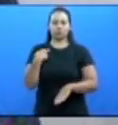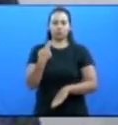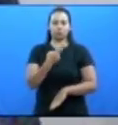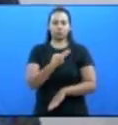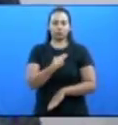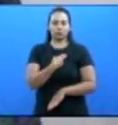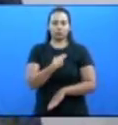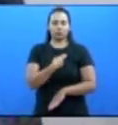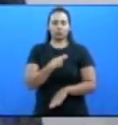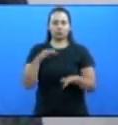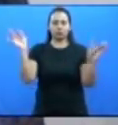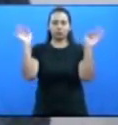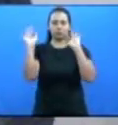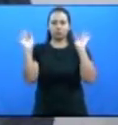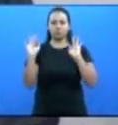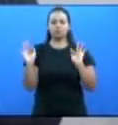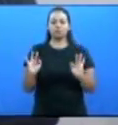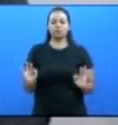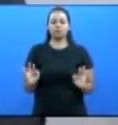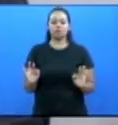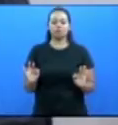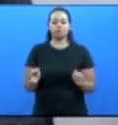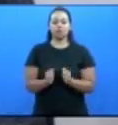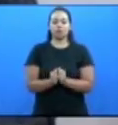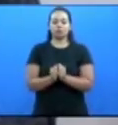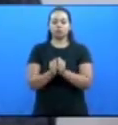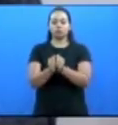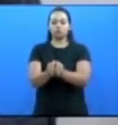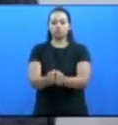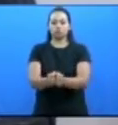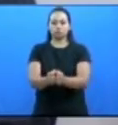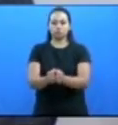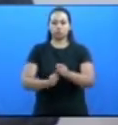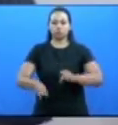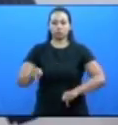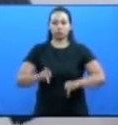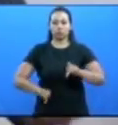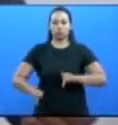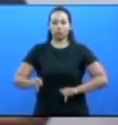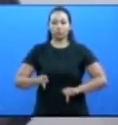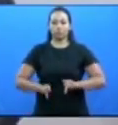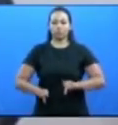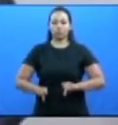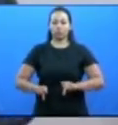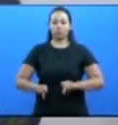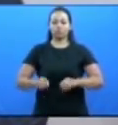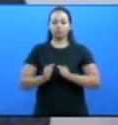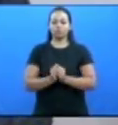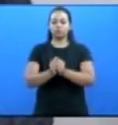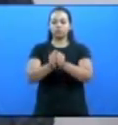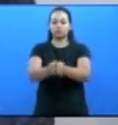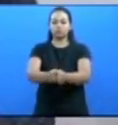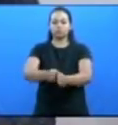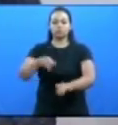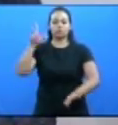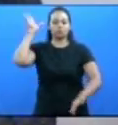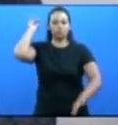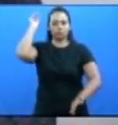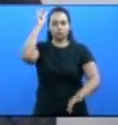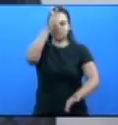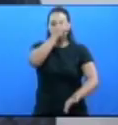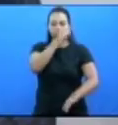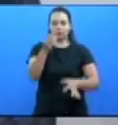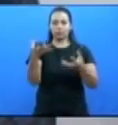a gente fica feliz, assim, quando a gente participa desse momento, em que o município está sendo contemplado com esses recursos. Então,